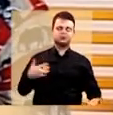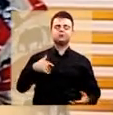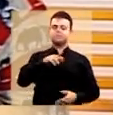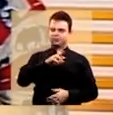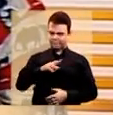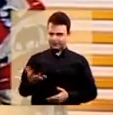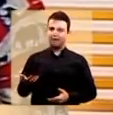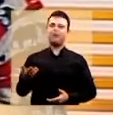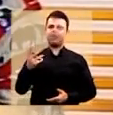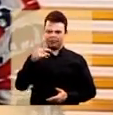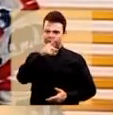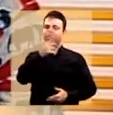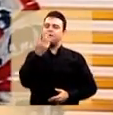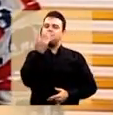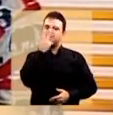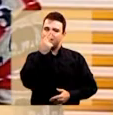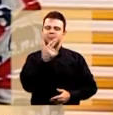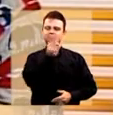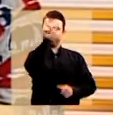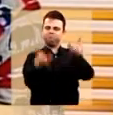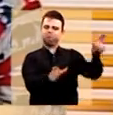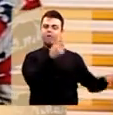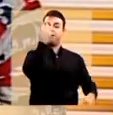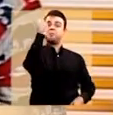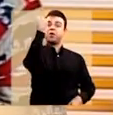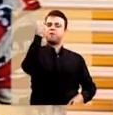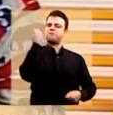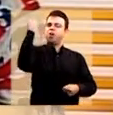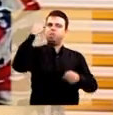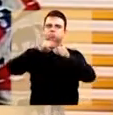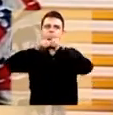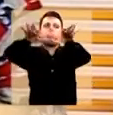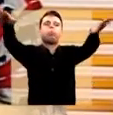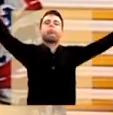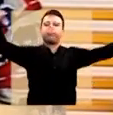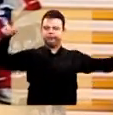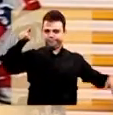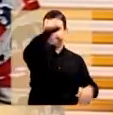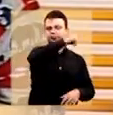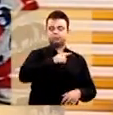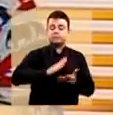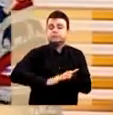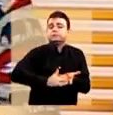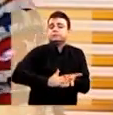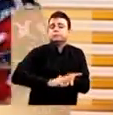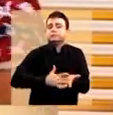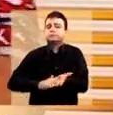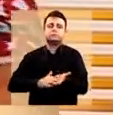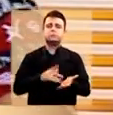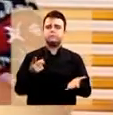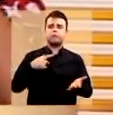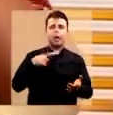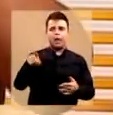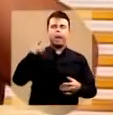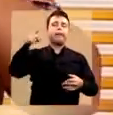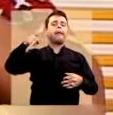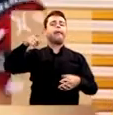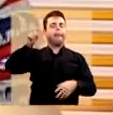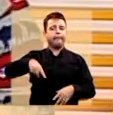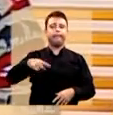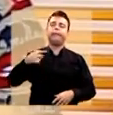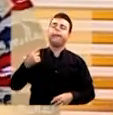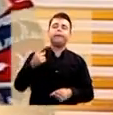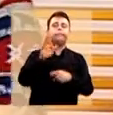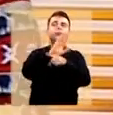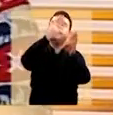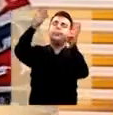então, essa é a lavagem branca que, sim, acontece nas culturas, né? O próprio samba. Então, assim, não, o negro então tem que cantar lá aquela coisa da senzala